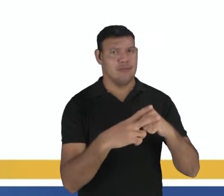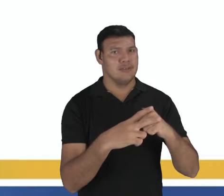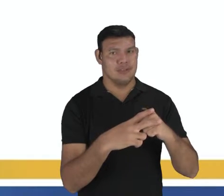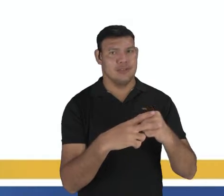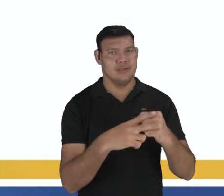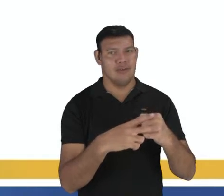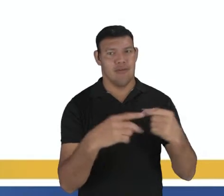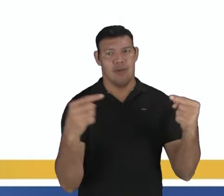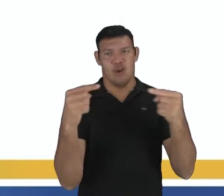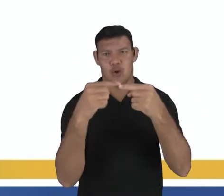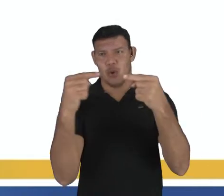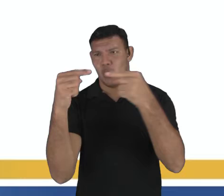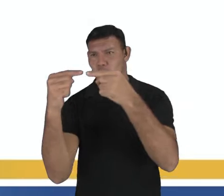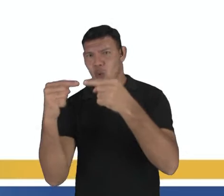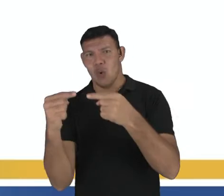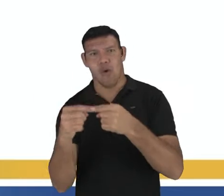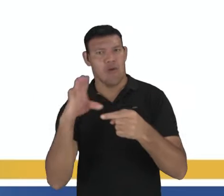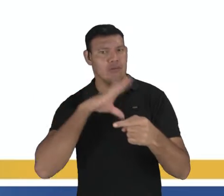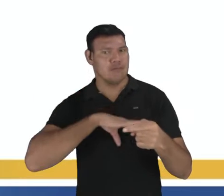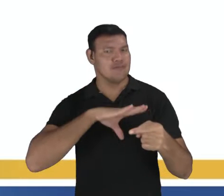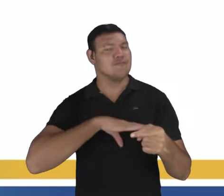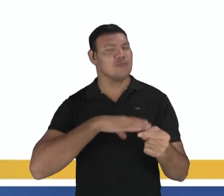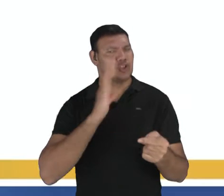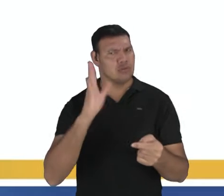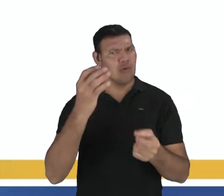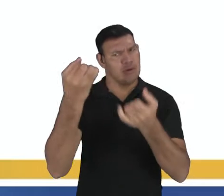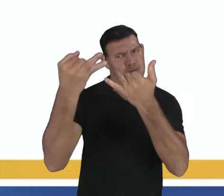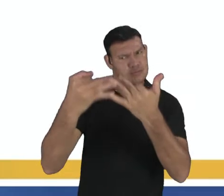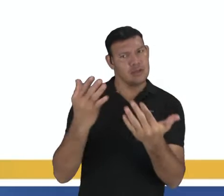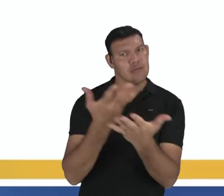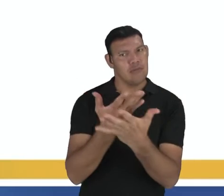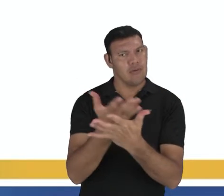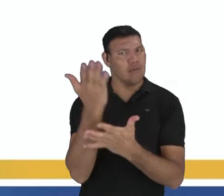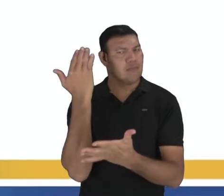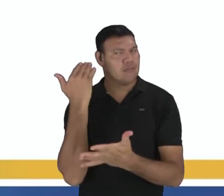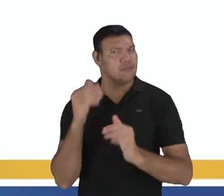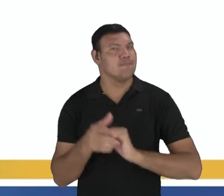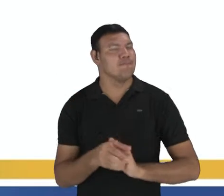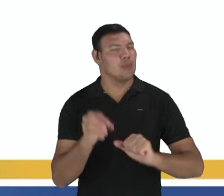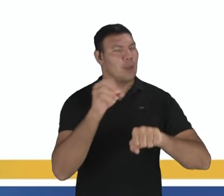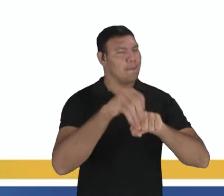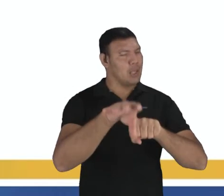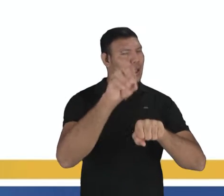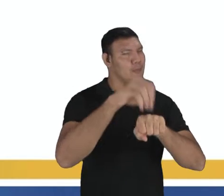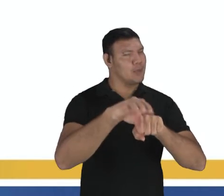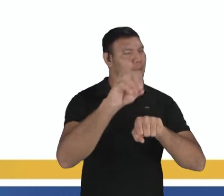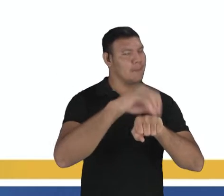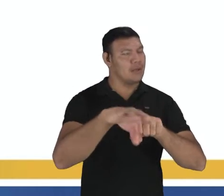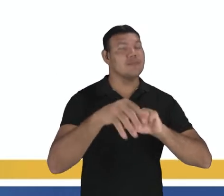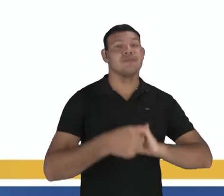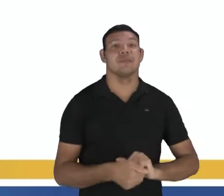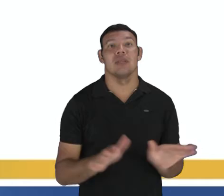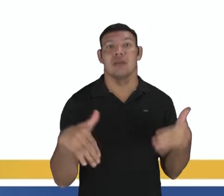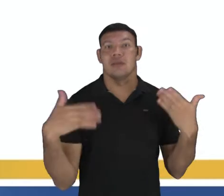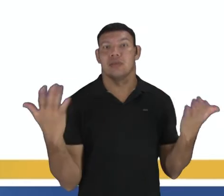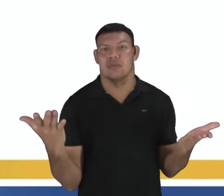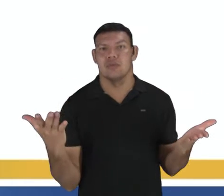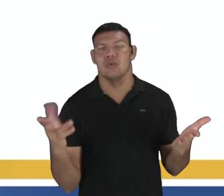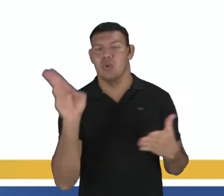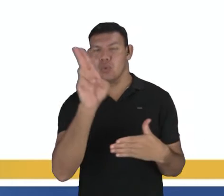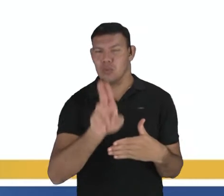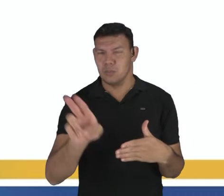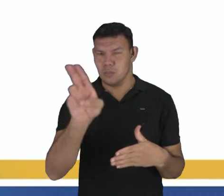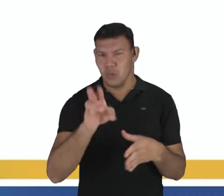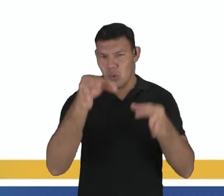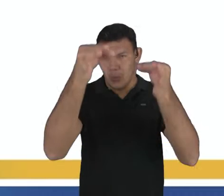no português, como eu havia falado na aula passada, tá bom? Então, vou dar aqui para vocês algumas dicas. Vocês podem usar